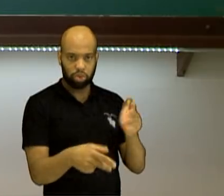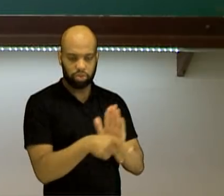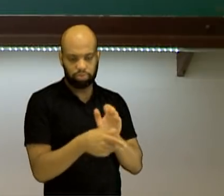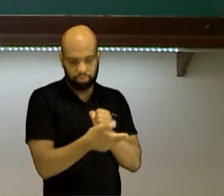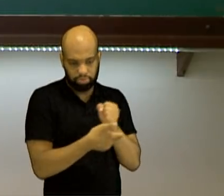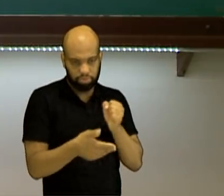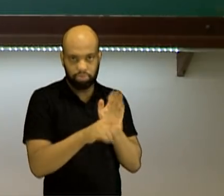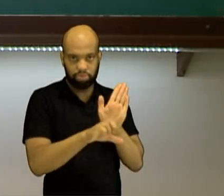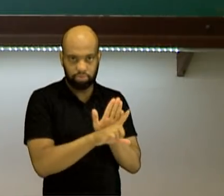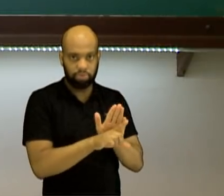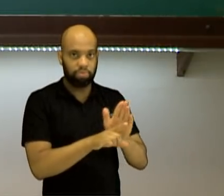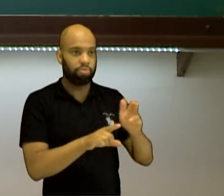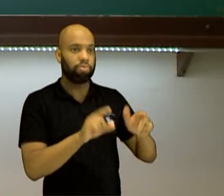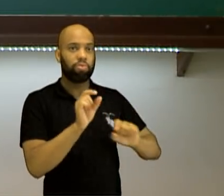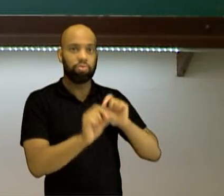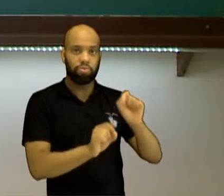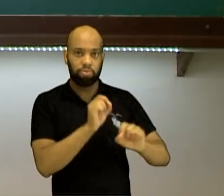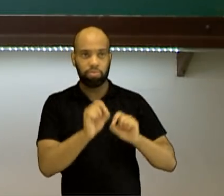tem o papel de